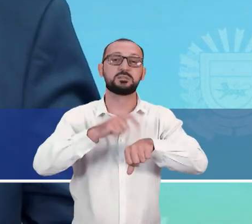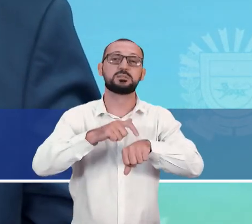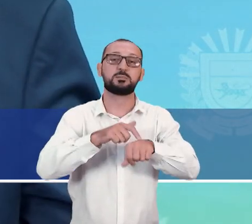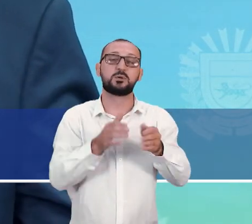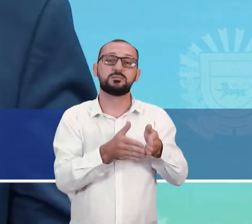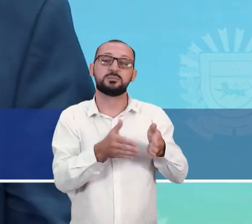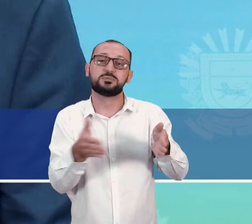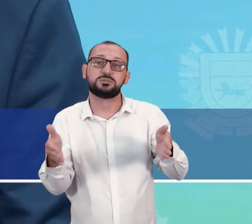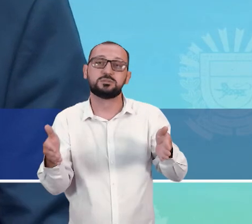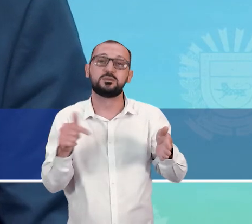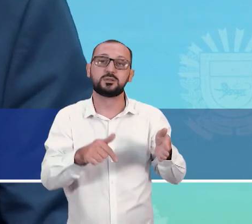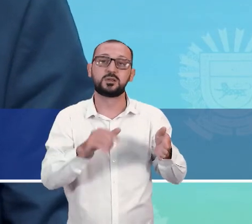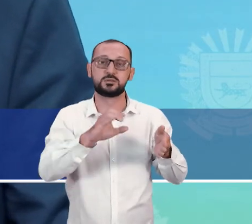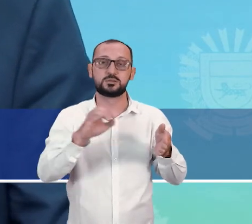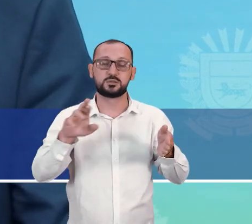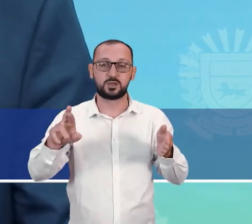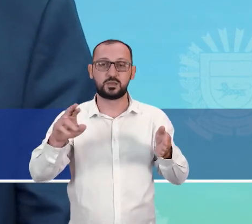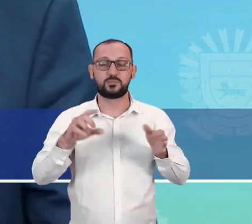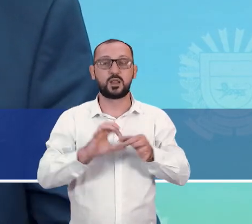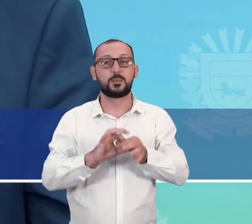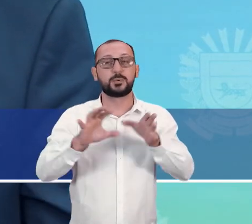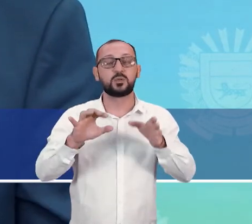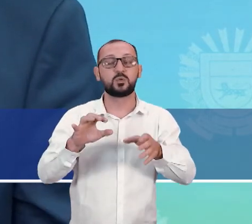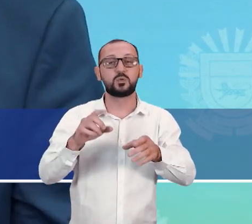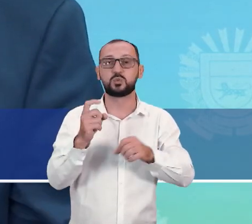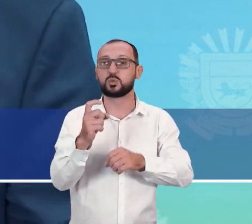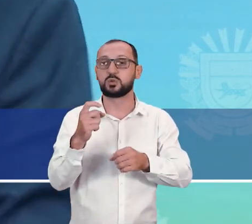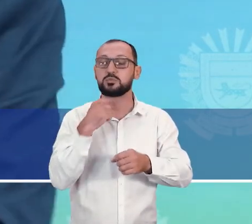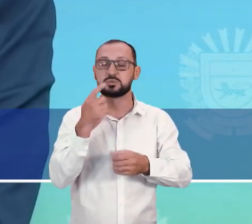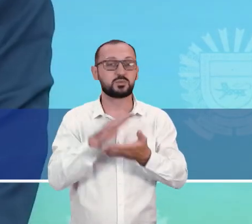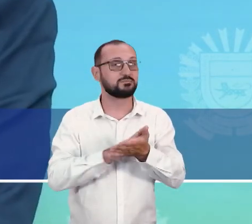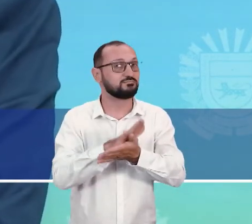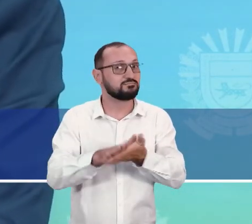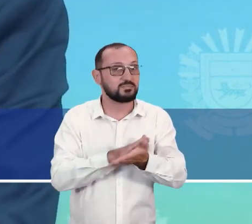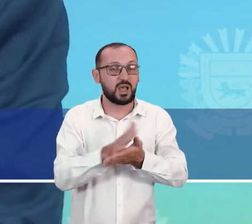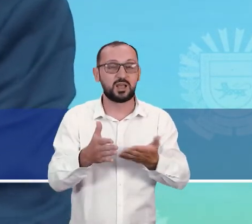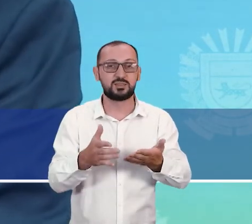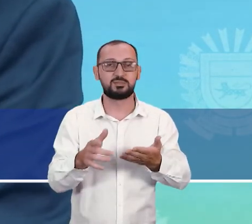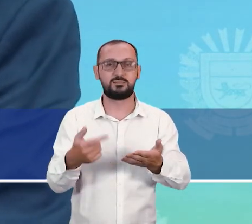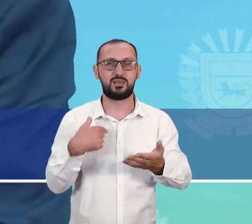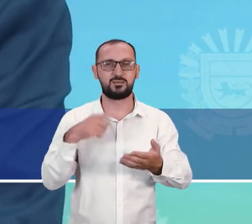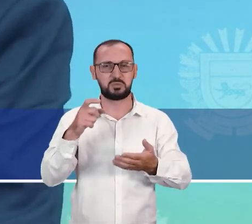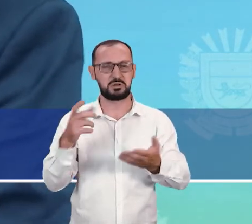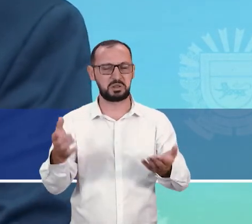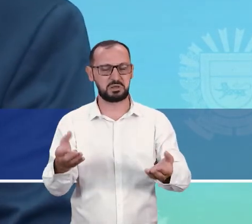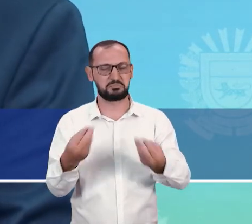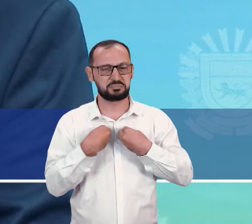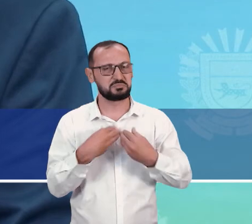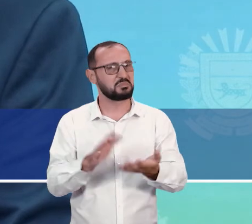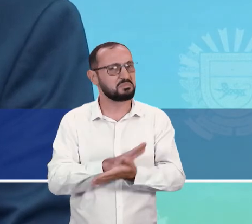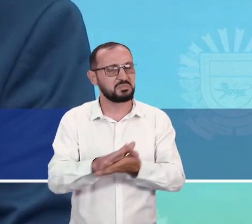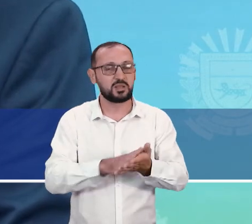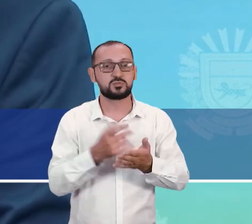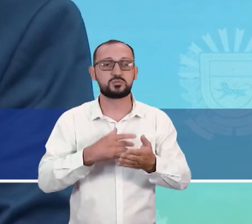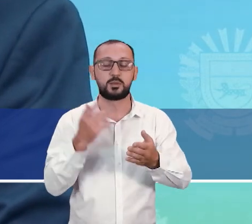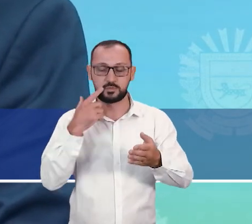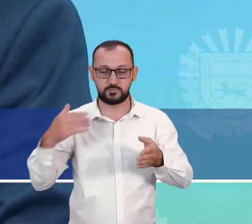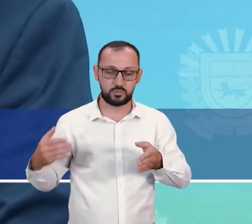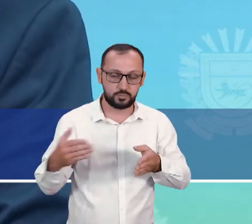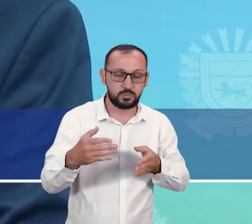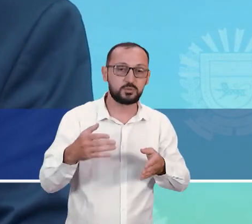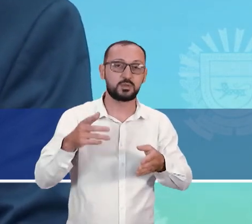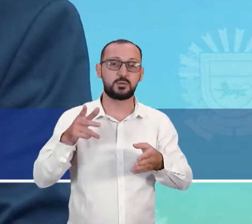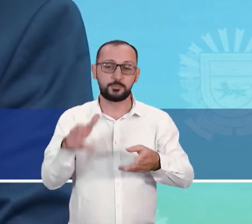desse prazo que a CCR tem a concessão, em Dourados em nada ganhou. Ao contrário, teve fechamentos